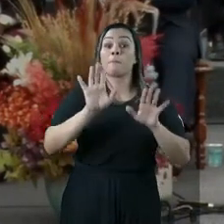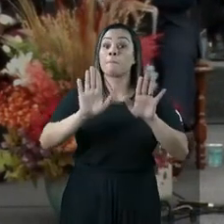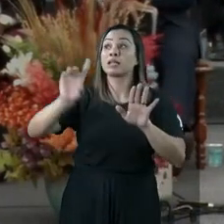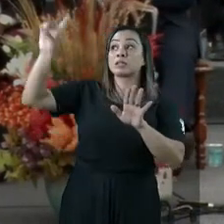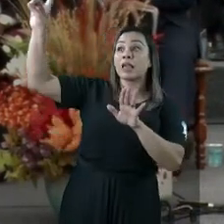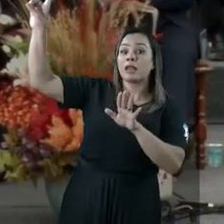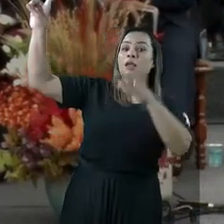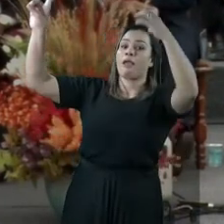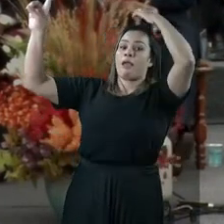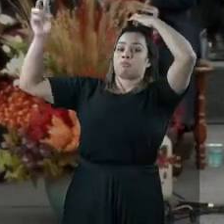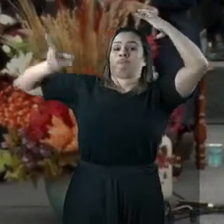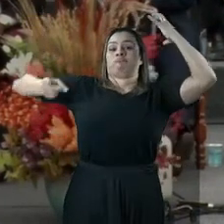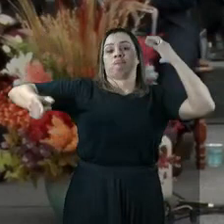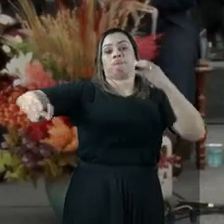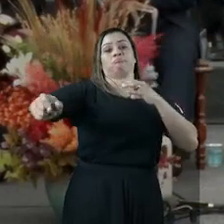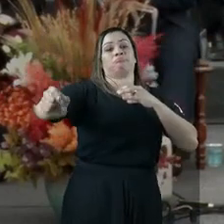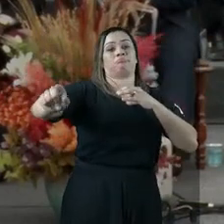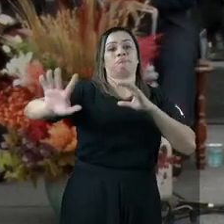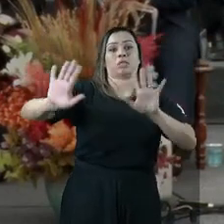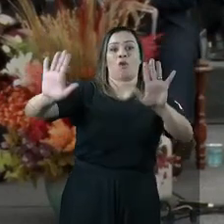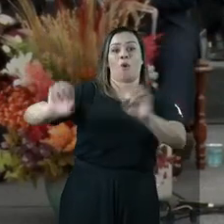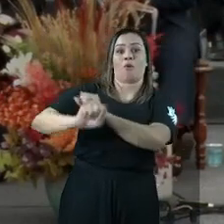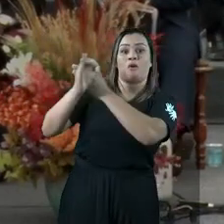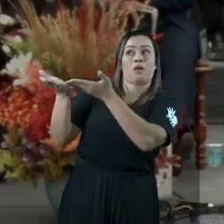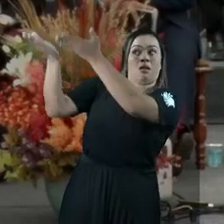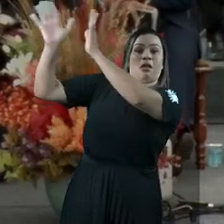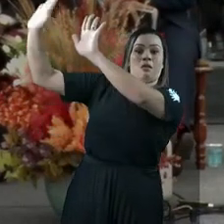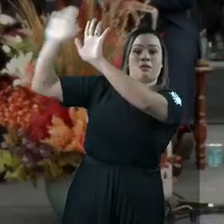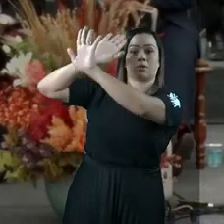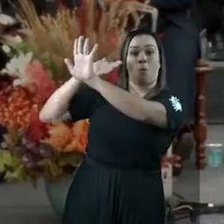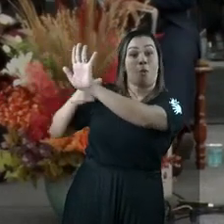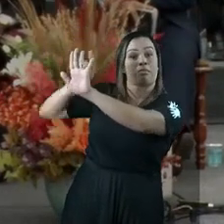sempre. Ele é o Pai da eternidade.